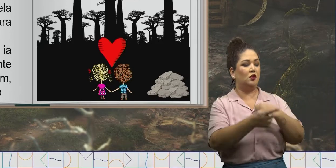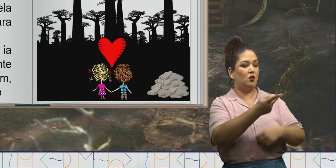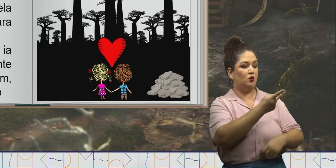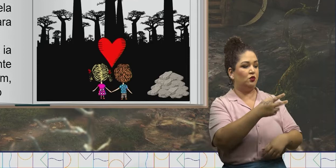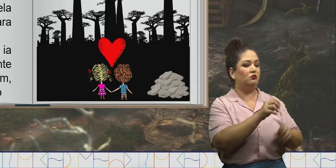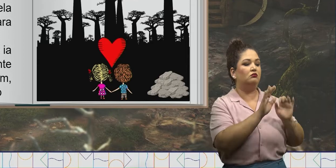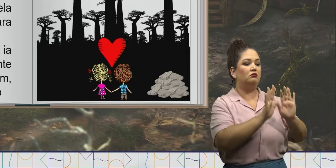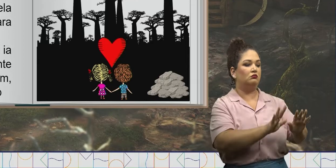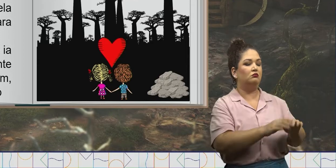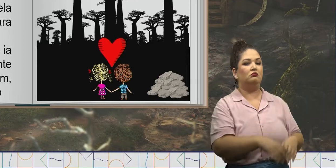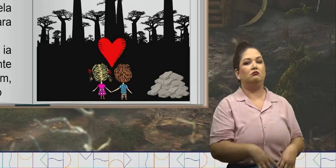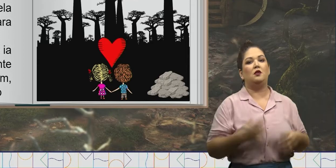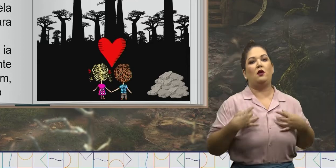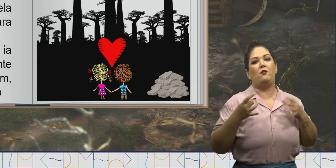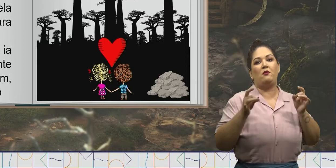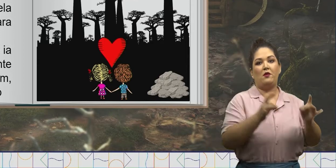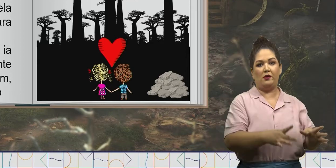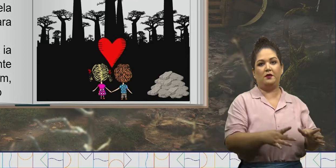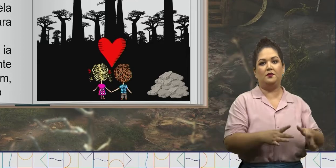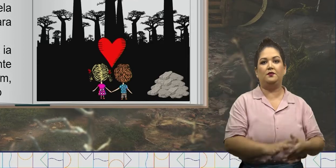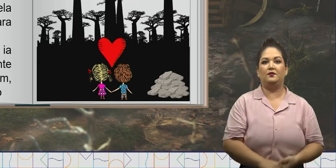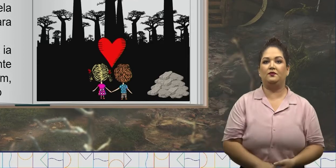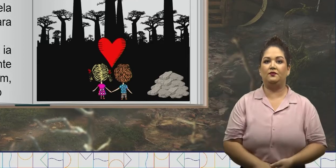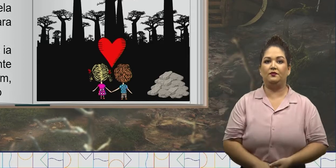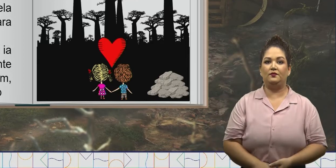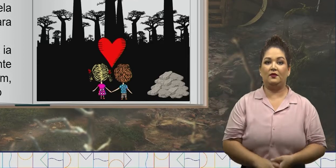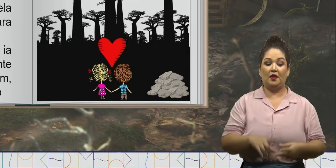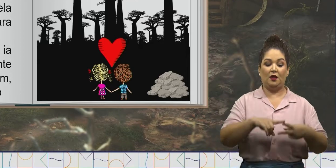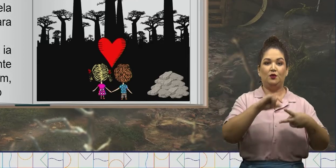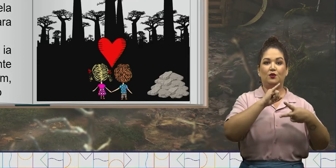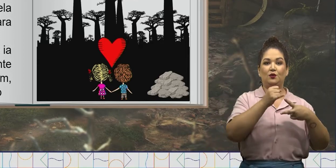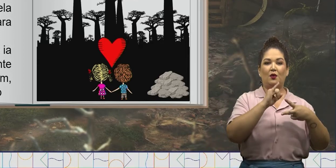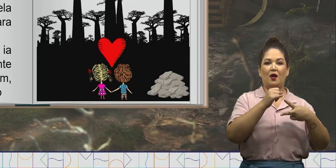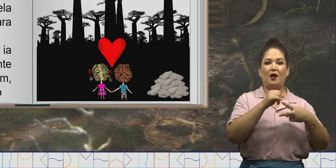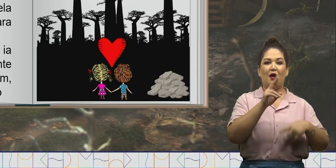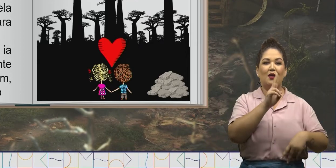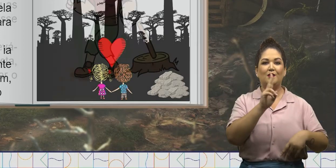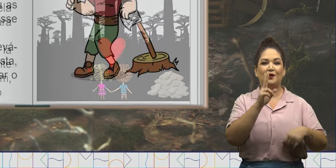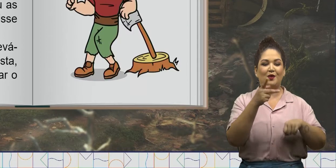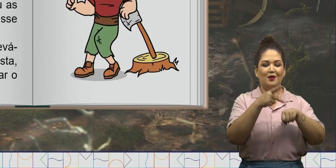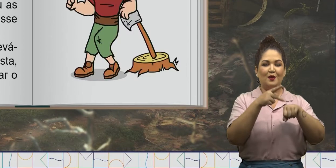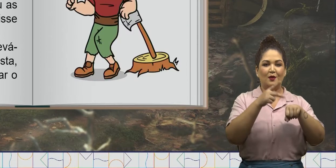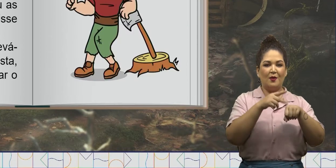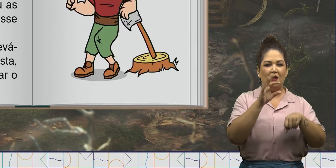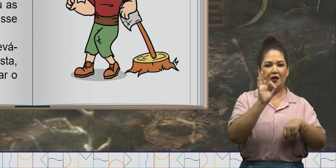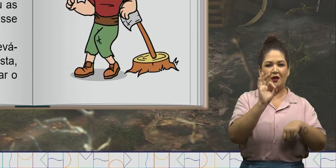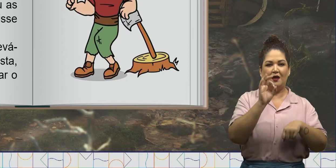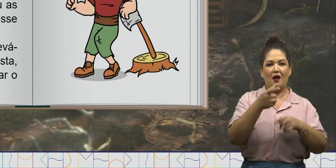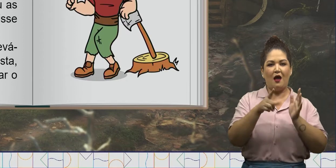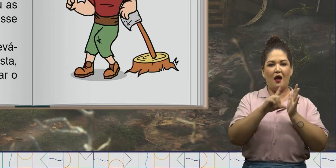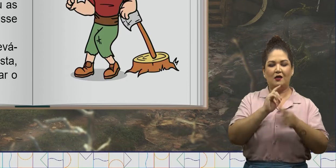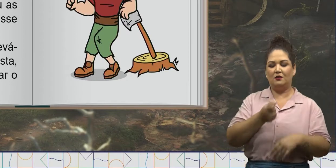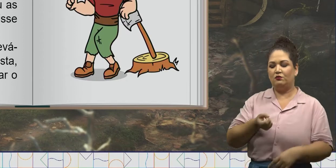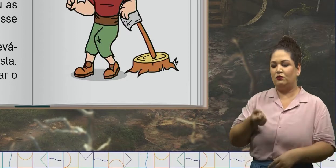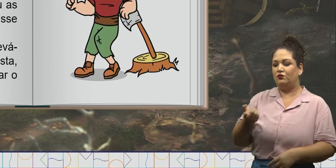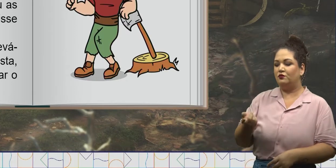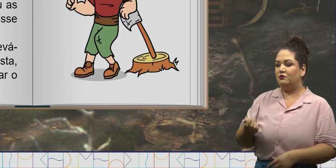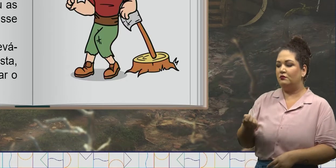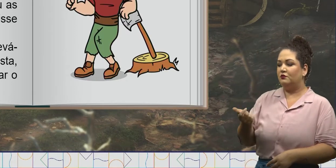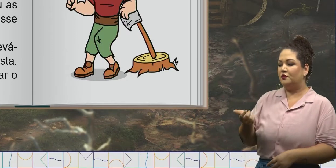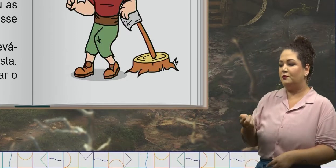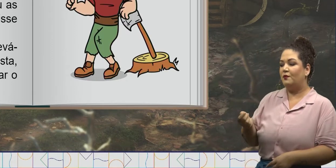os abandonou. Porém, João marcou o caminho, usando as pedrinhas,